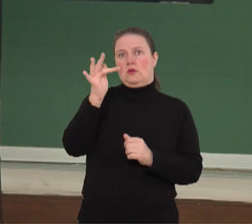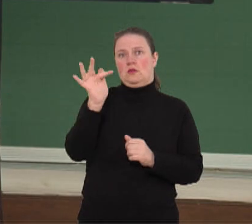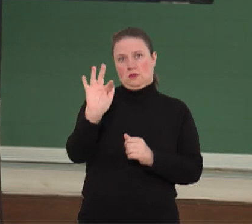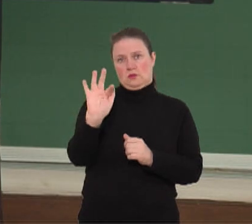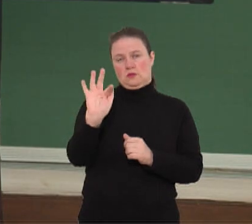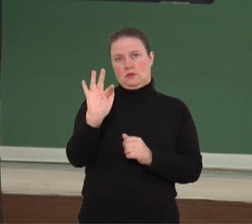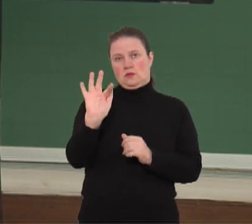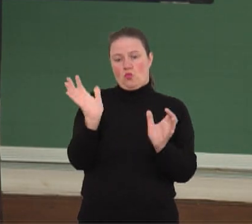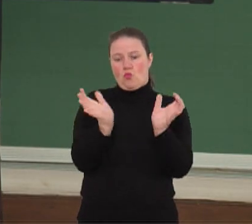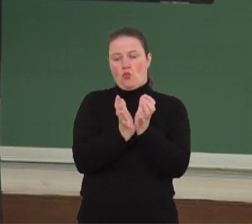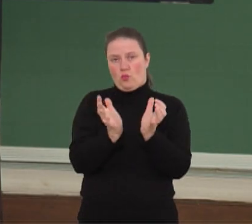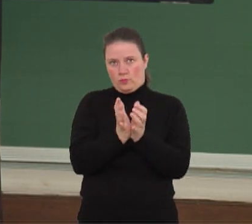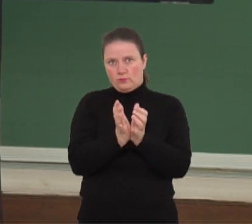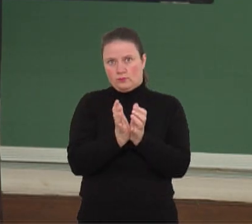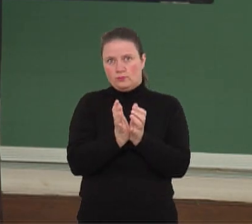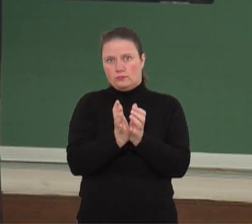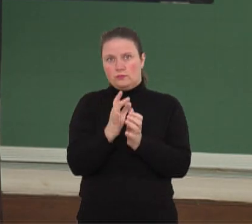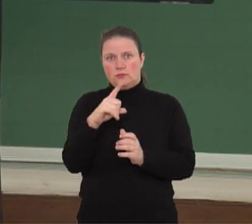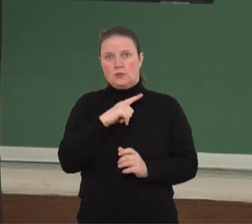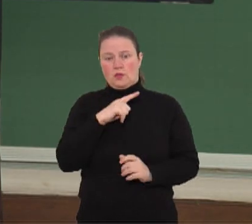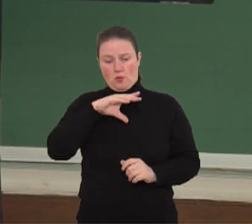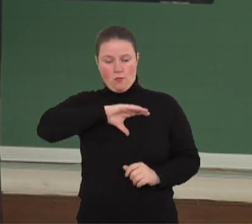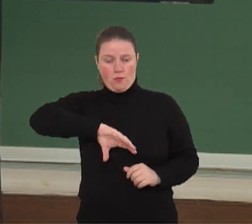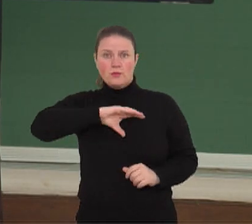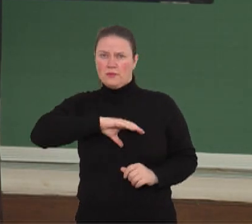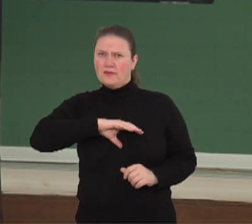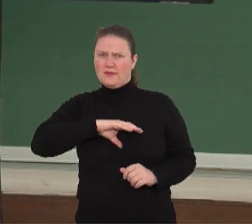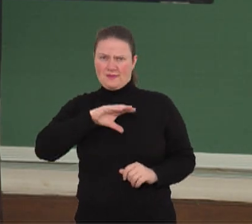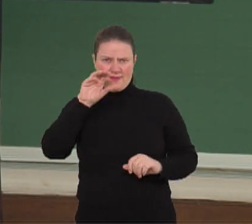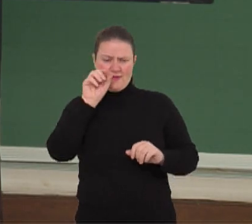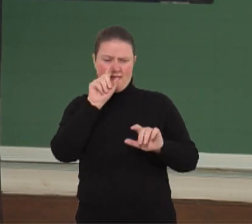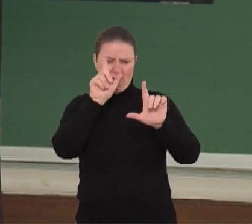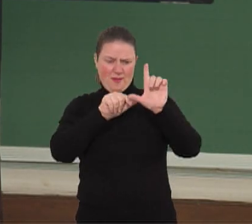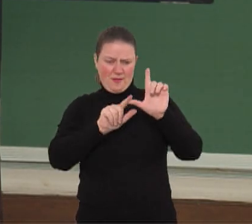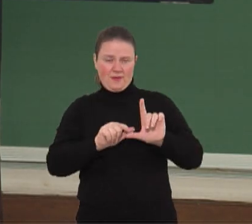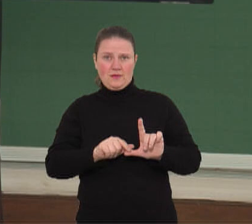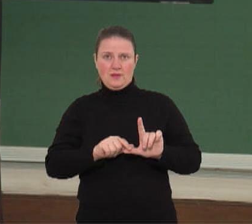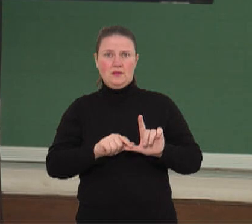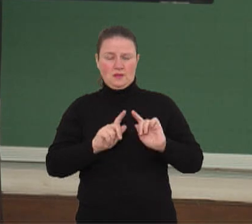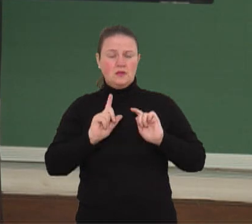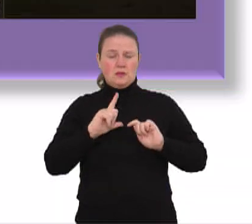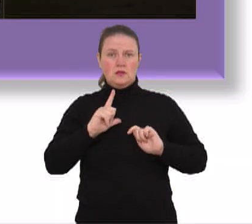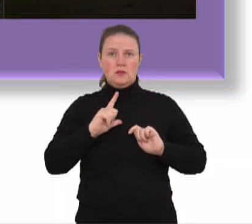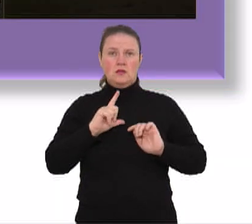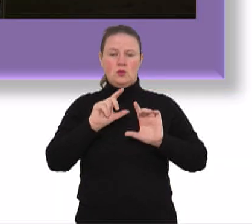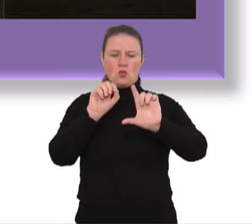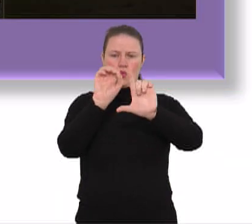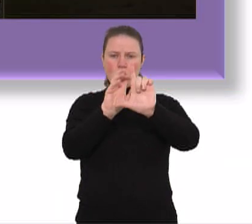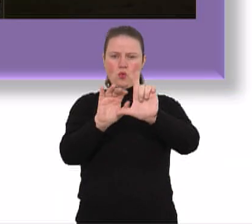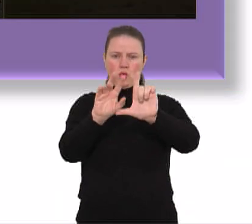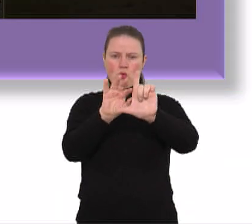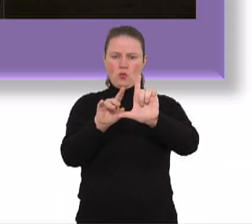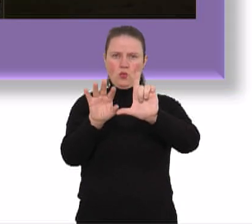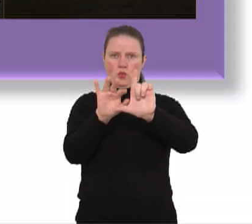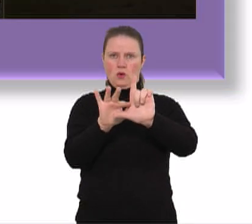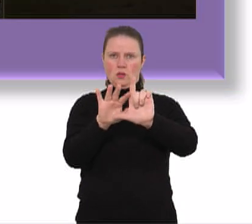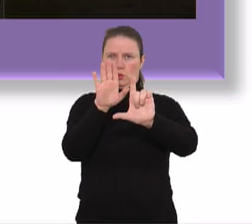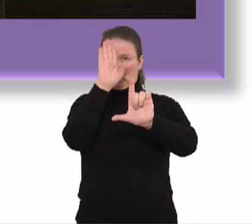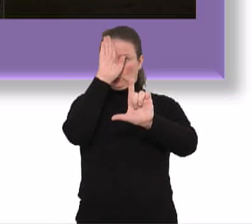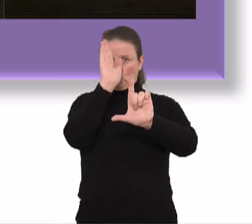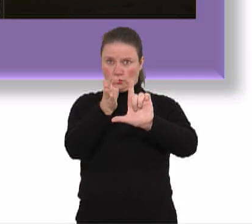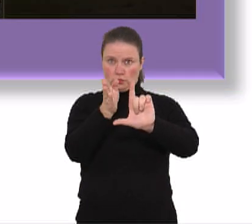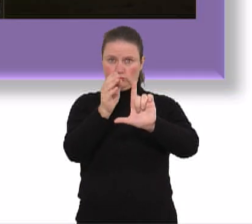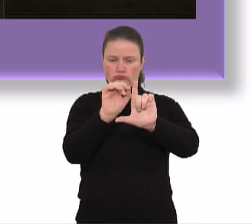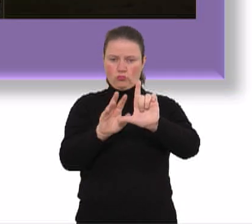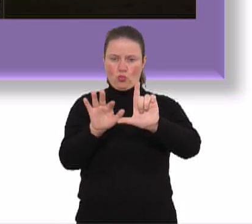Apesar de ser um grupo francês, o software está em português. Quem puder escanear esse código aqui, já vai dar direto